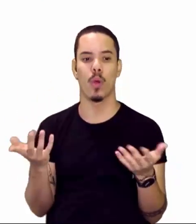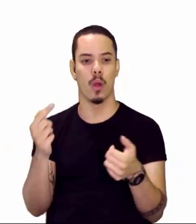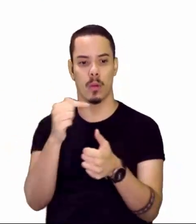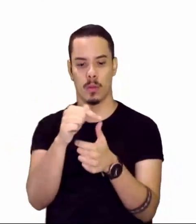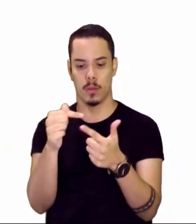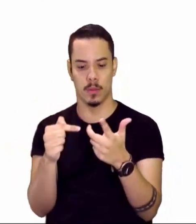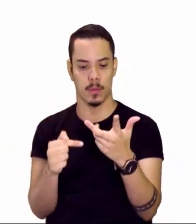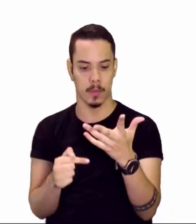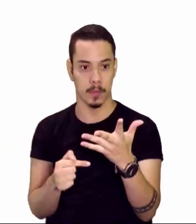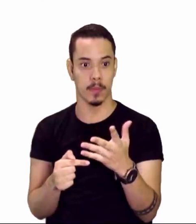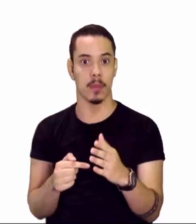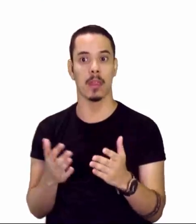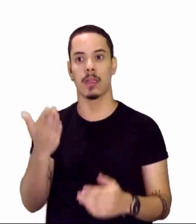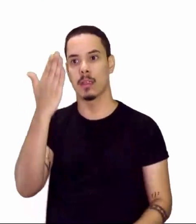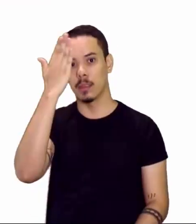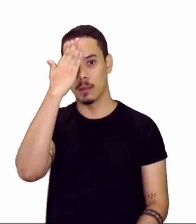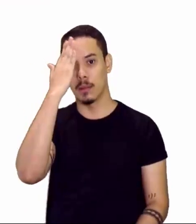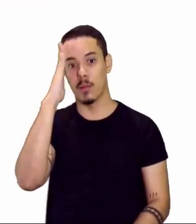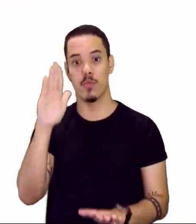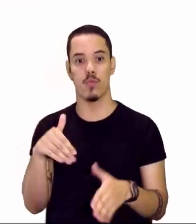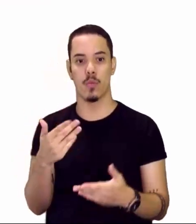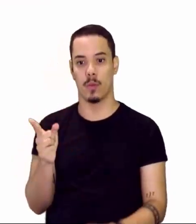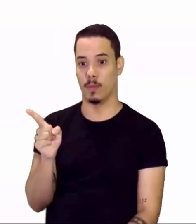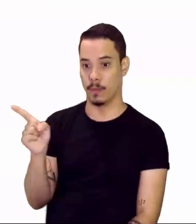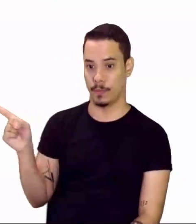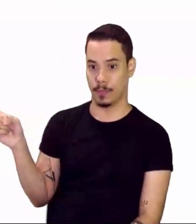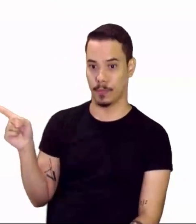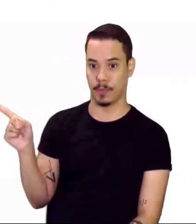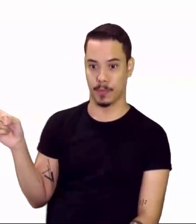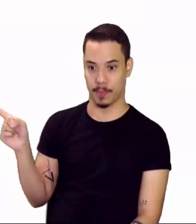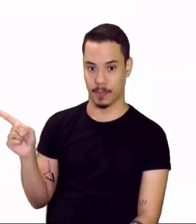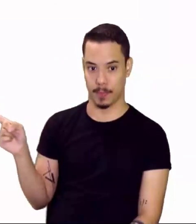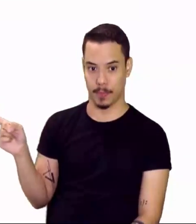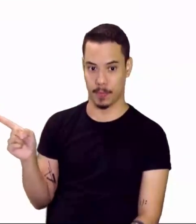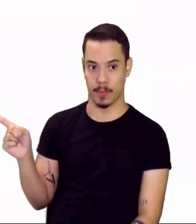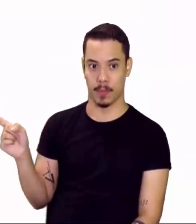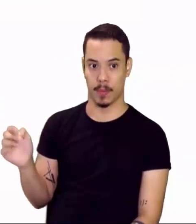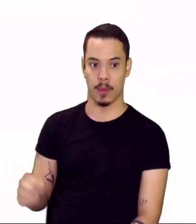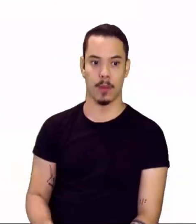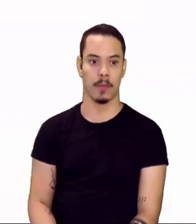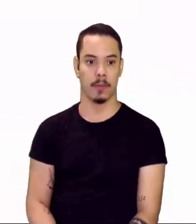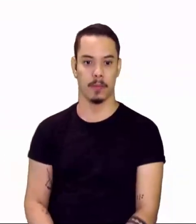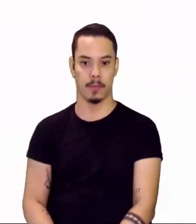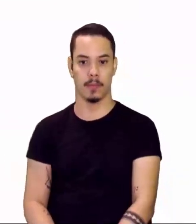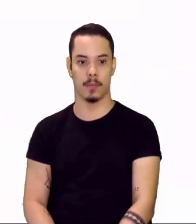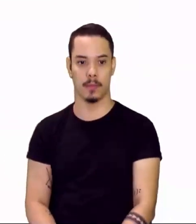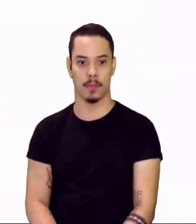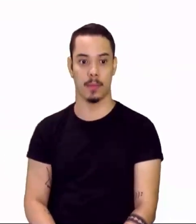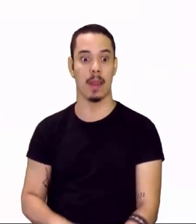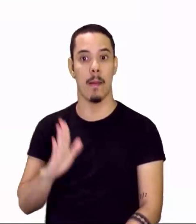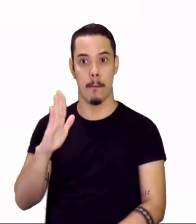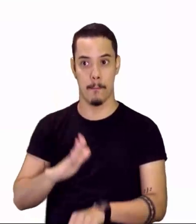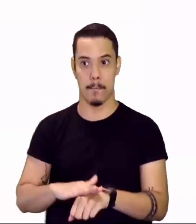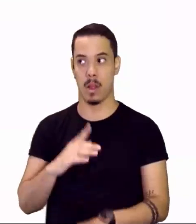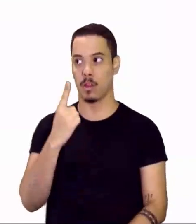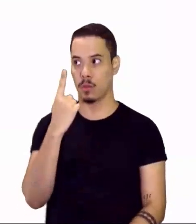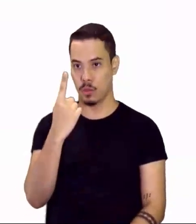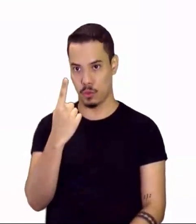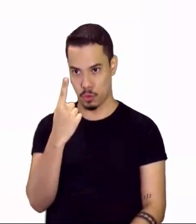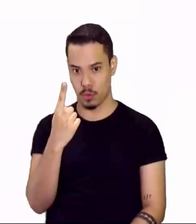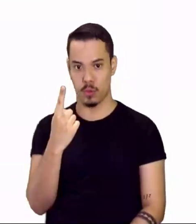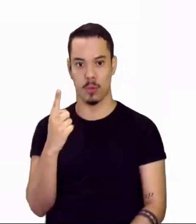D. Qual destas moléculas aqui, quando ele fala ali, a gente já viu que é mais de uma